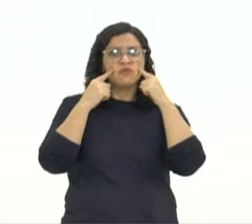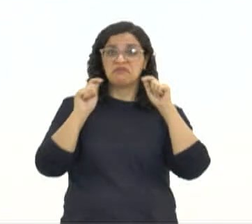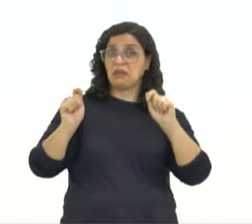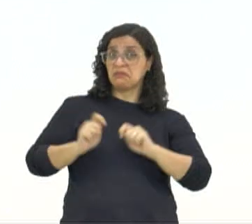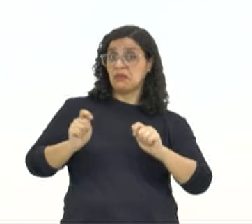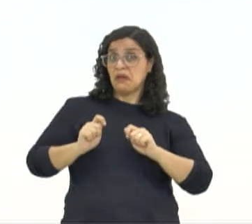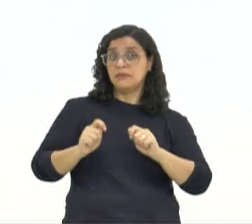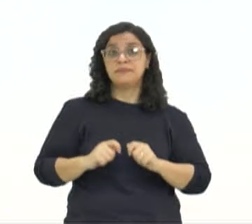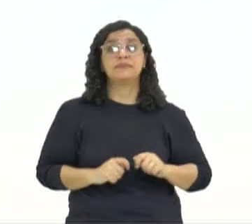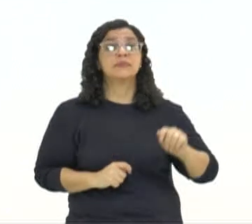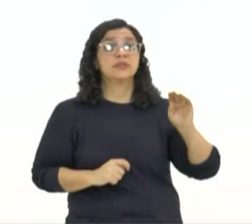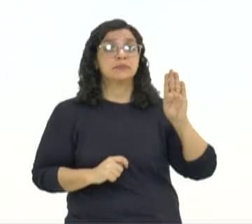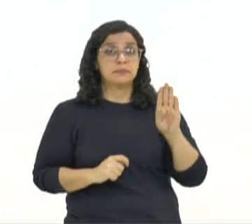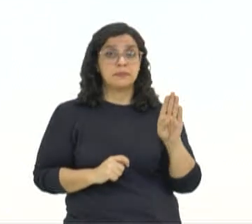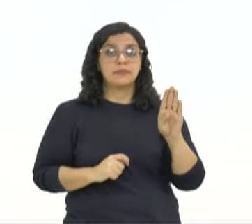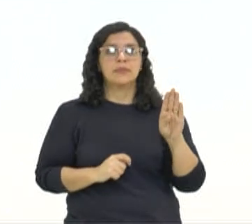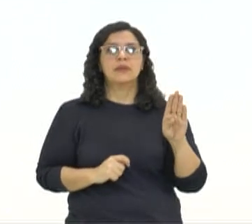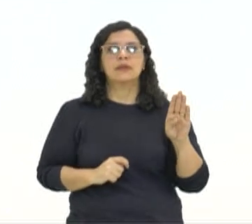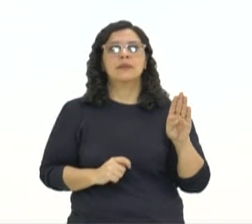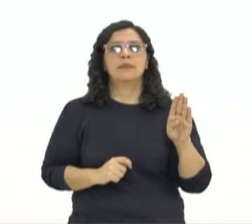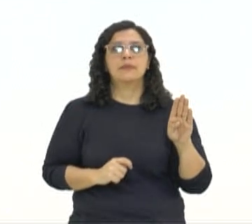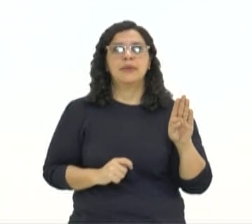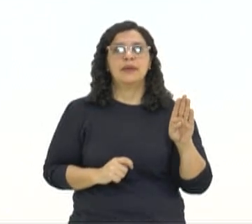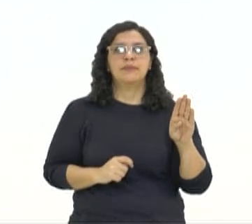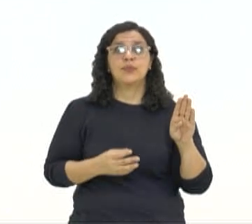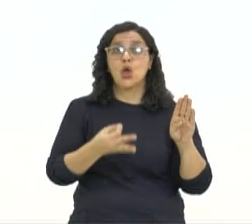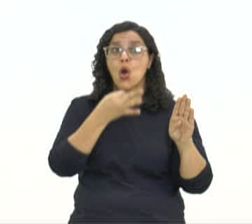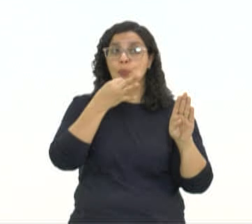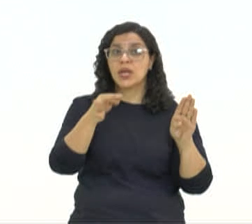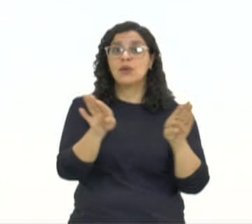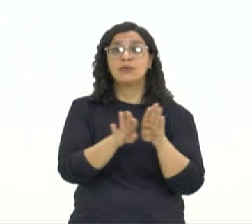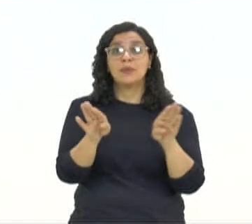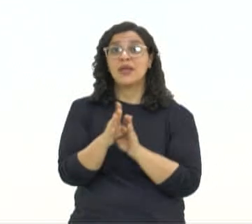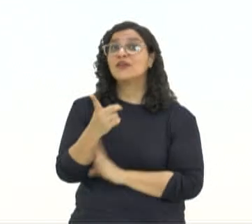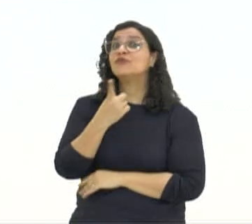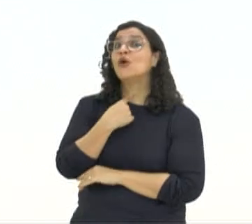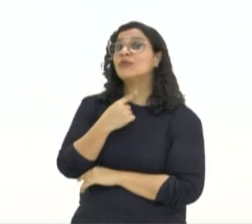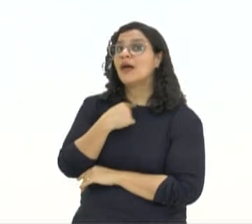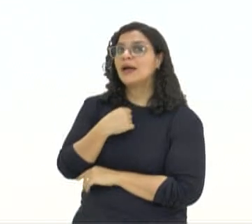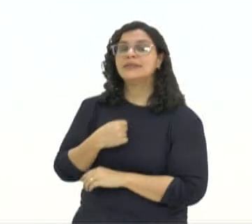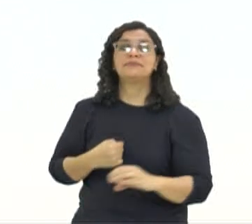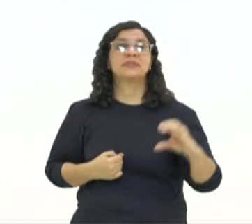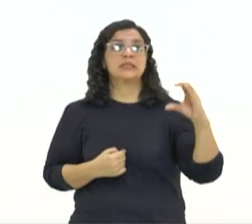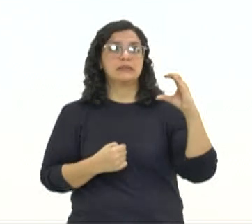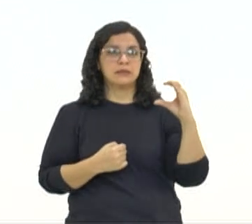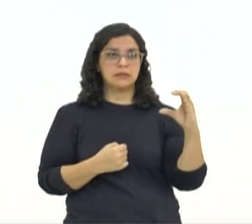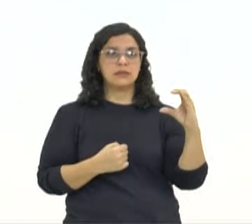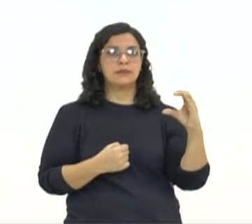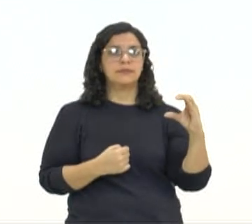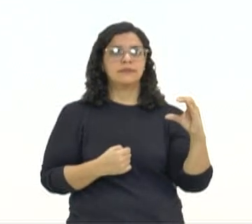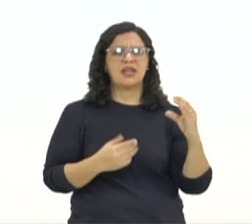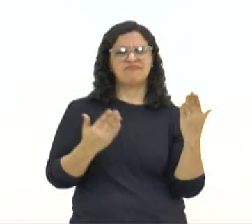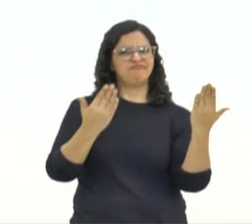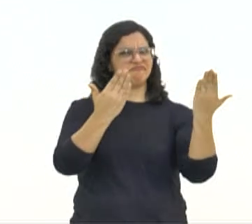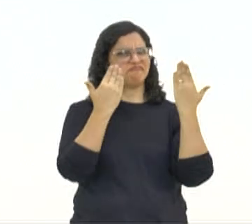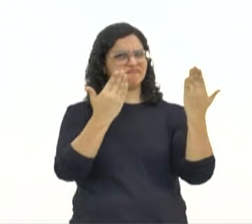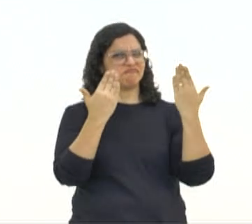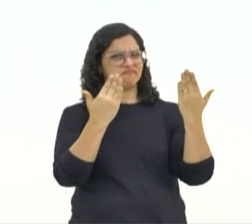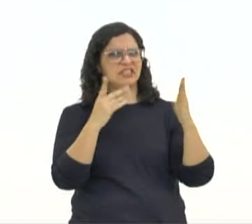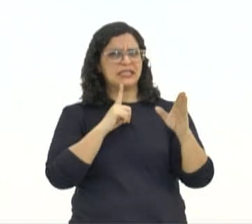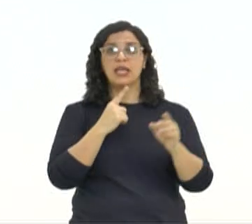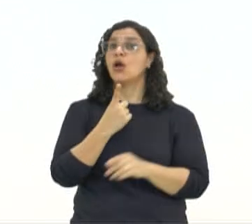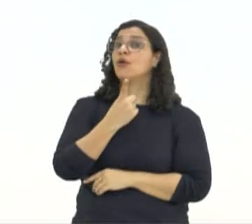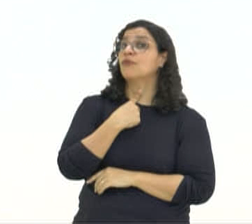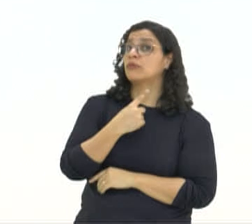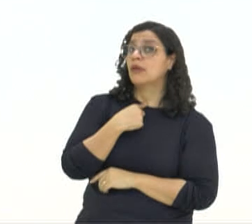e possibilidade, ou B, opinião e desejo, ou C, incertidumbre